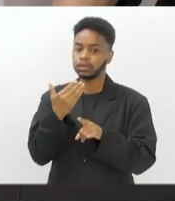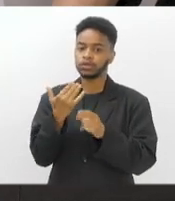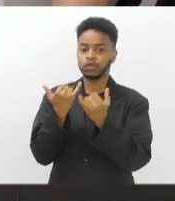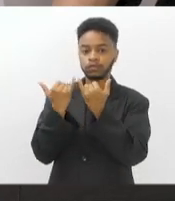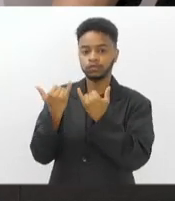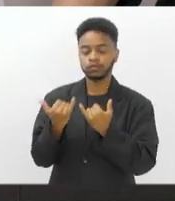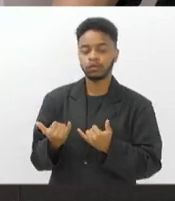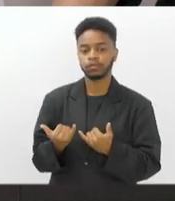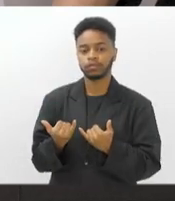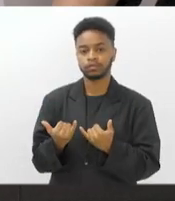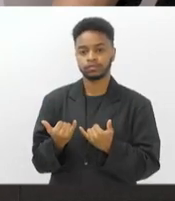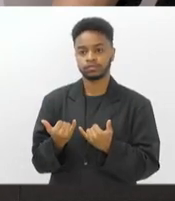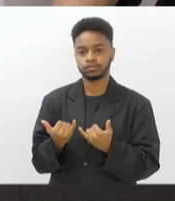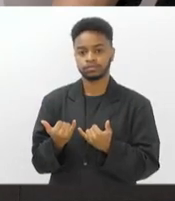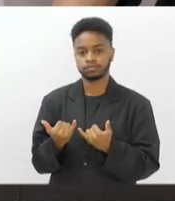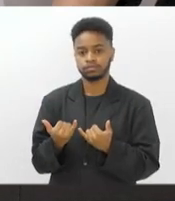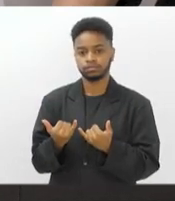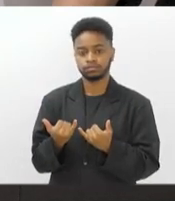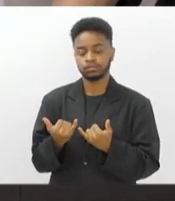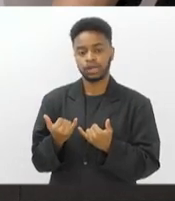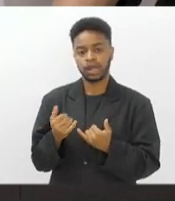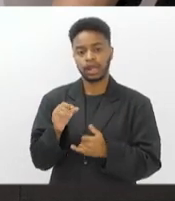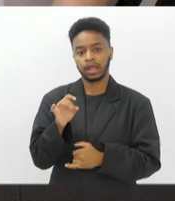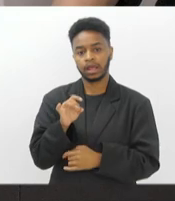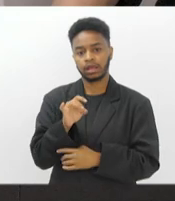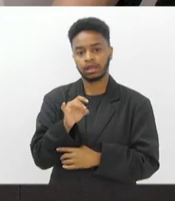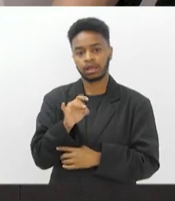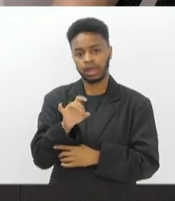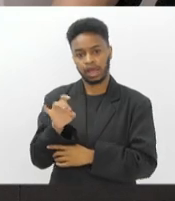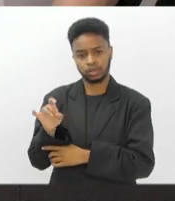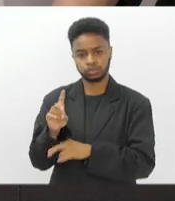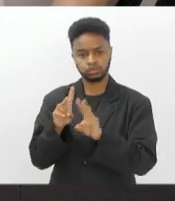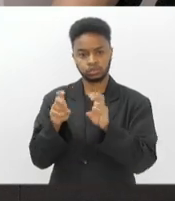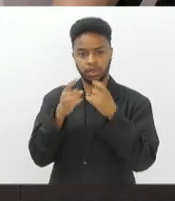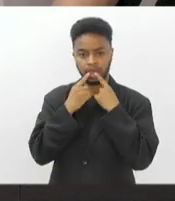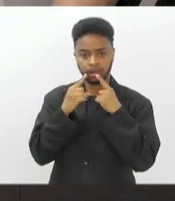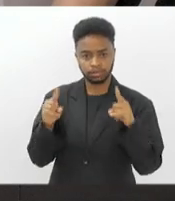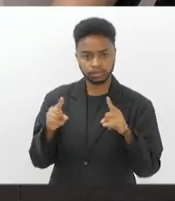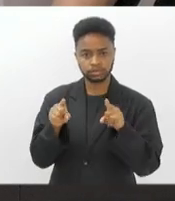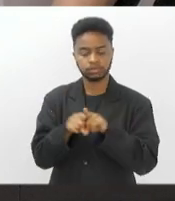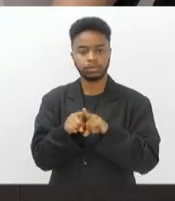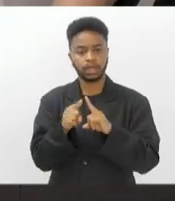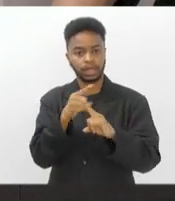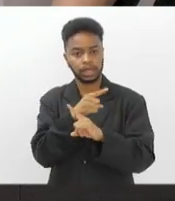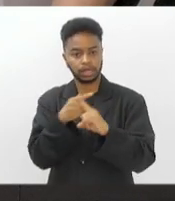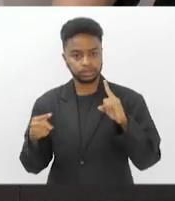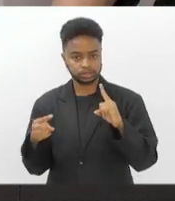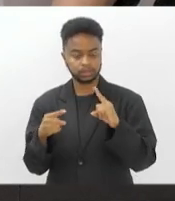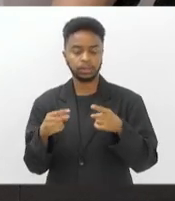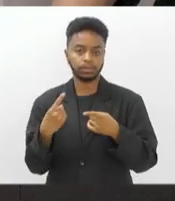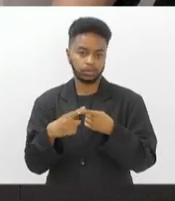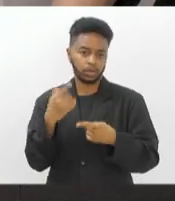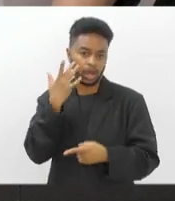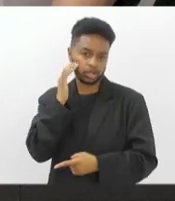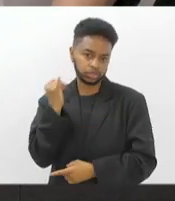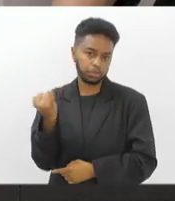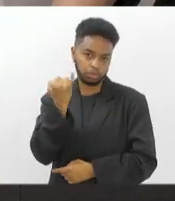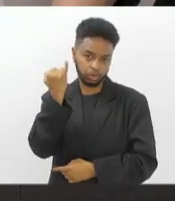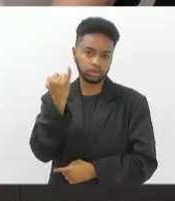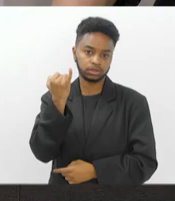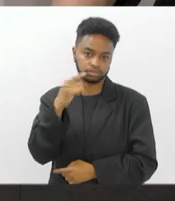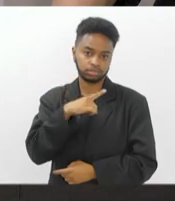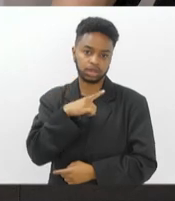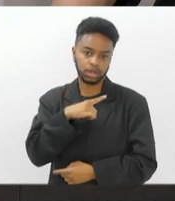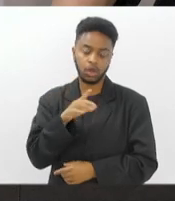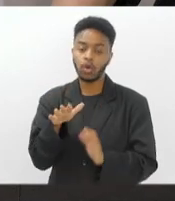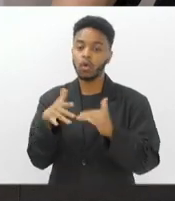dados de cara de reclamações cancelamentos acho que isso é importante a gente ter os cancelamentos que